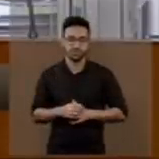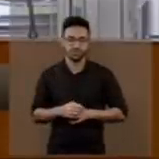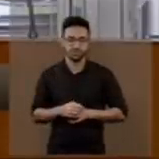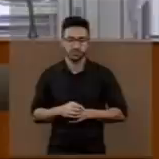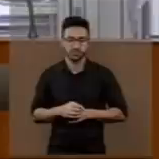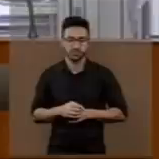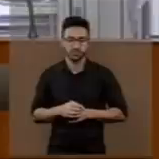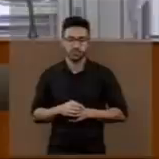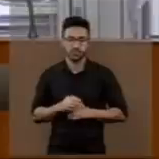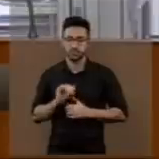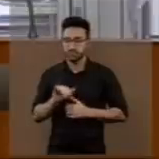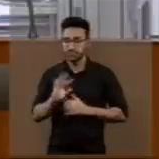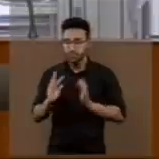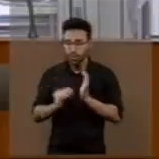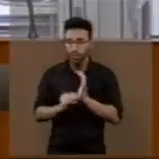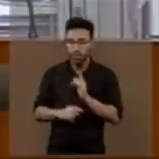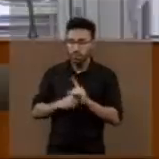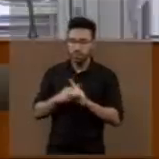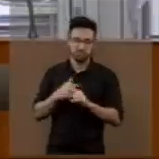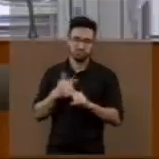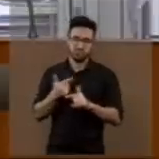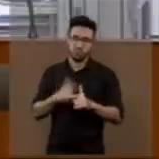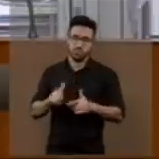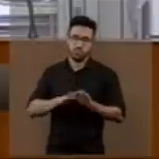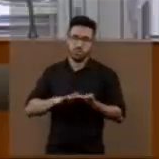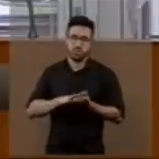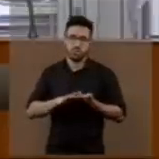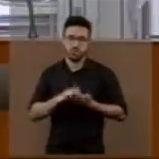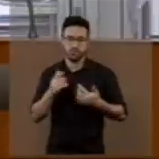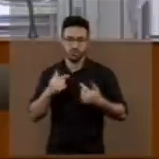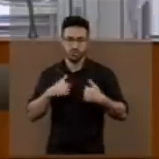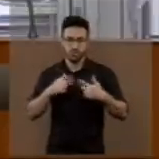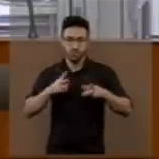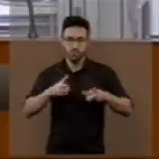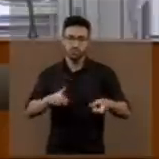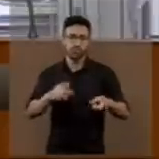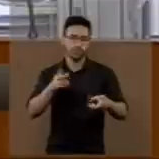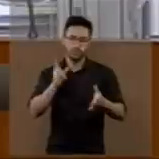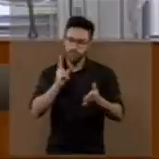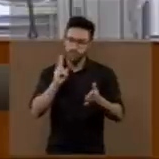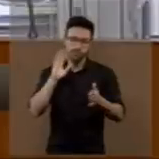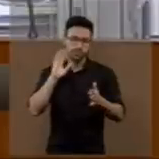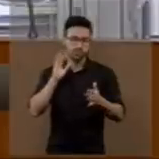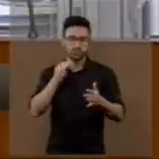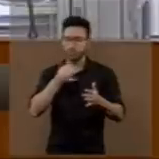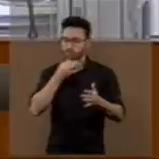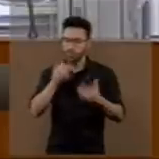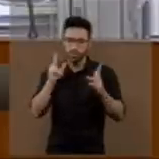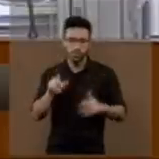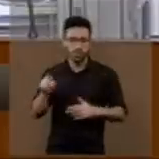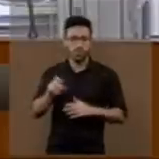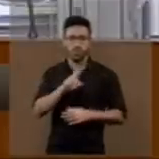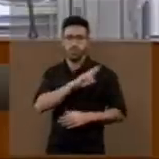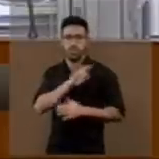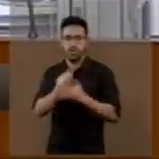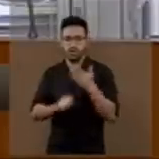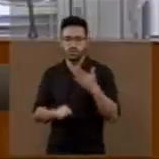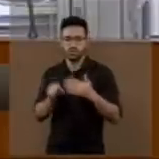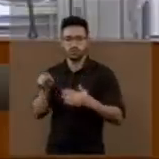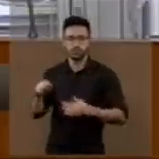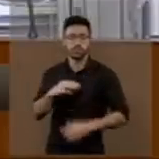nenhum problema se houvesse o acréscimo até de... Eu mantenho o meu acompanhamento nos termos do voto do relator. O que o